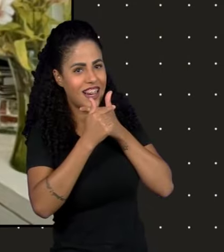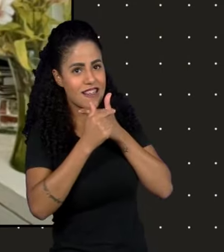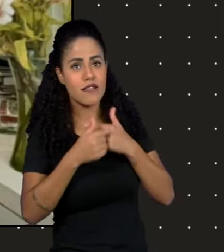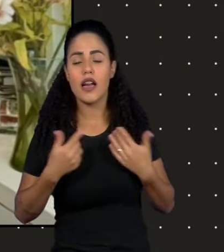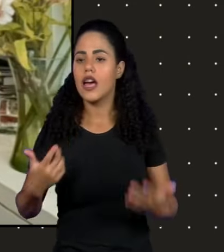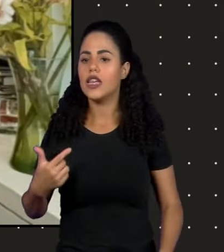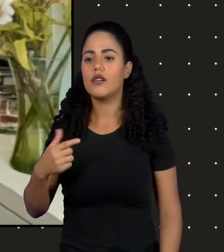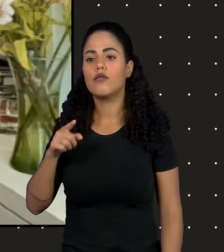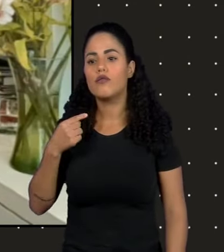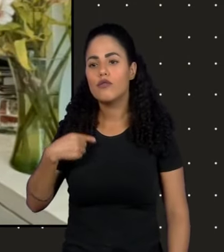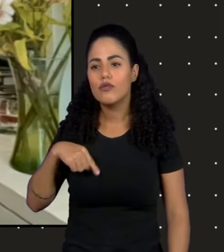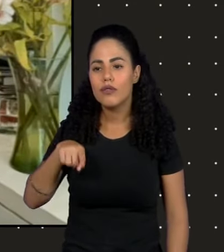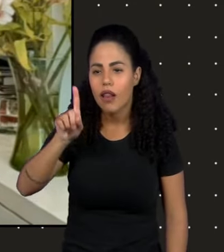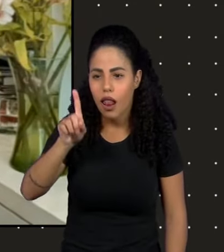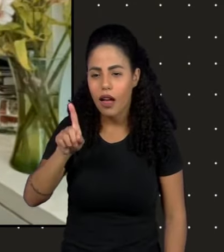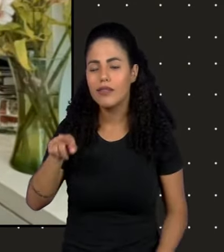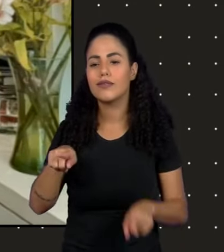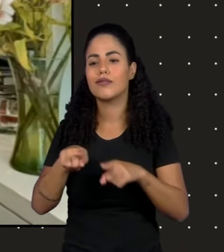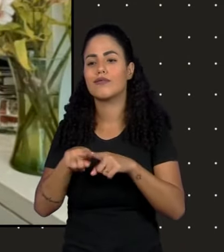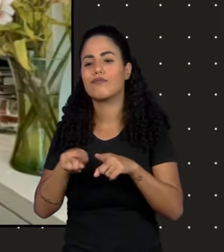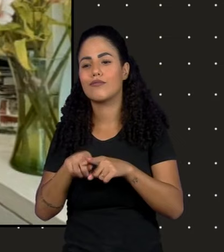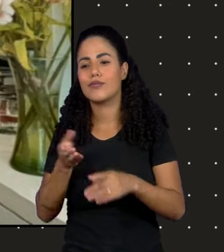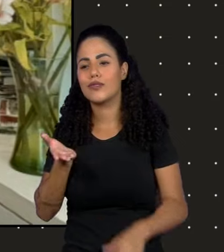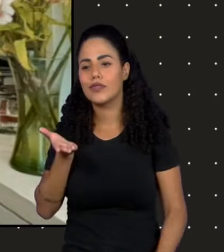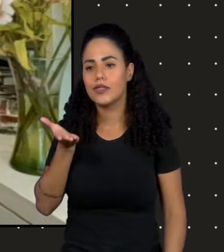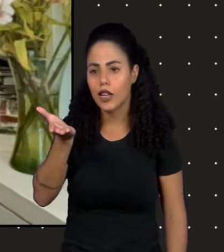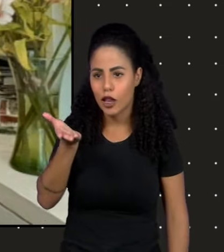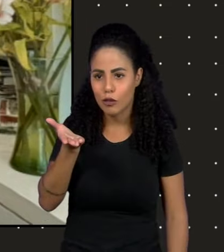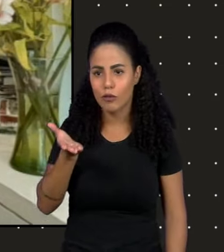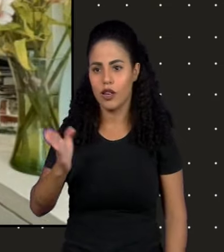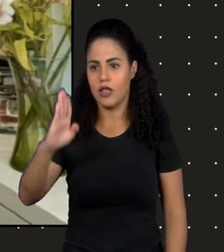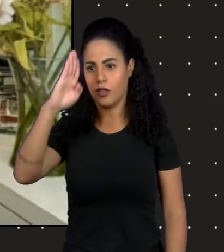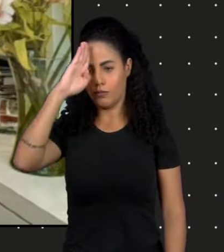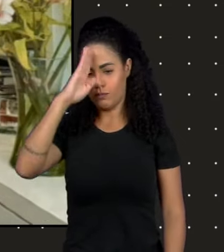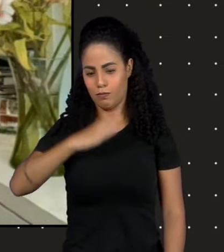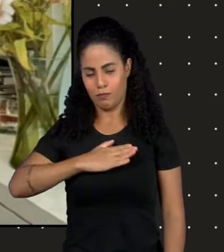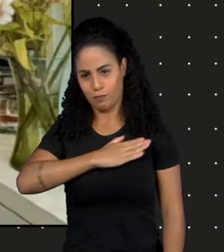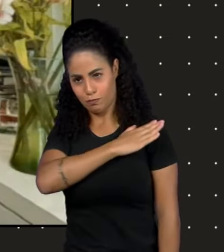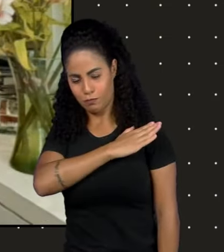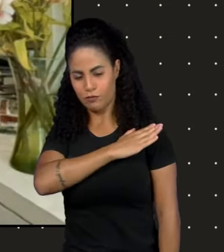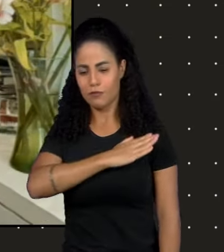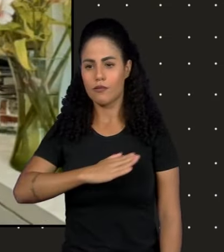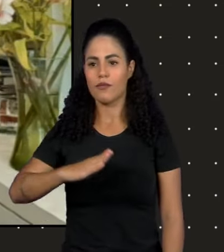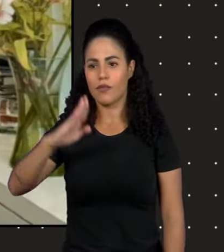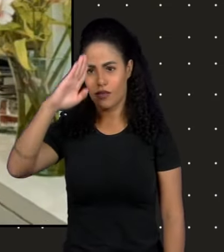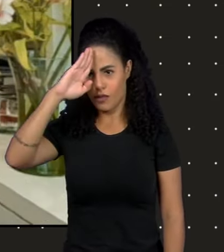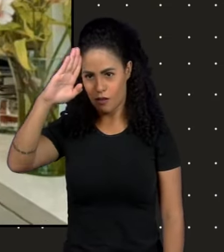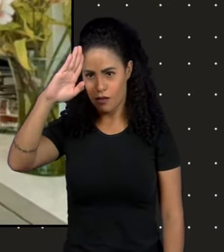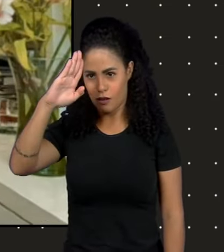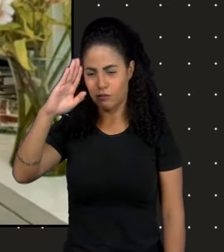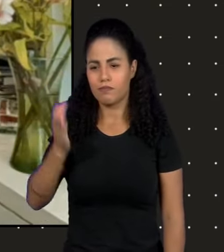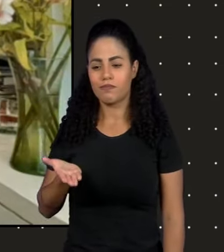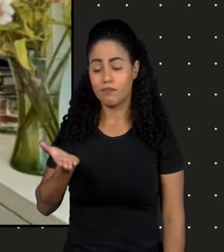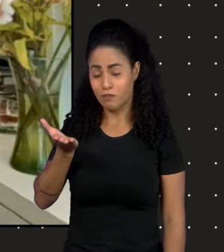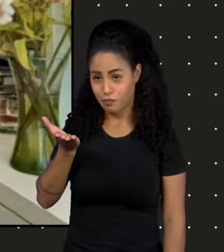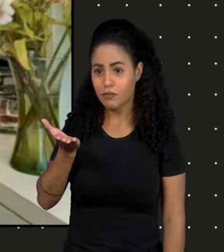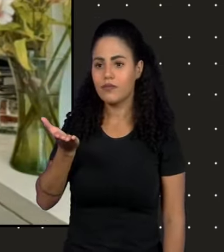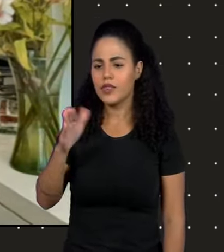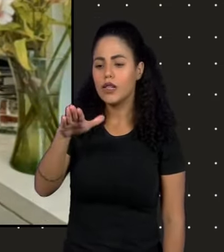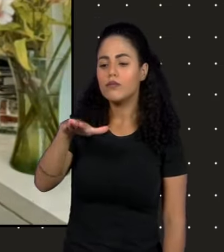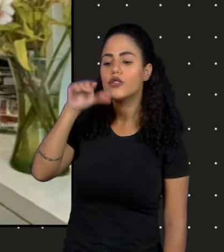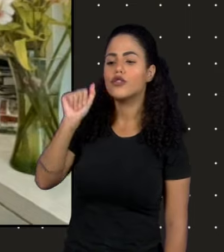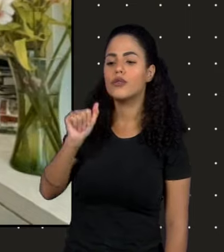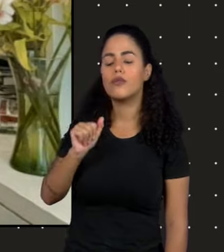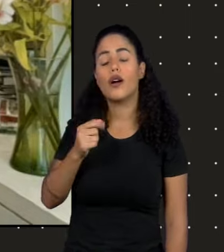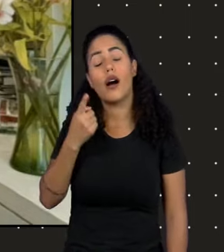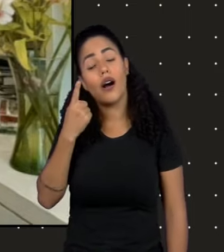Fui parar no comando, lá no comando, o general Magés, que era o comandante do militar, me chamou e